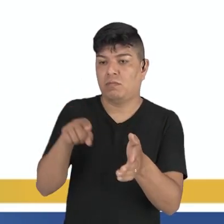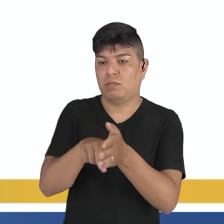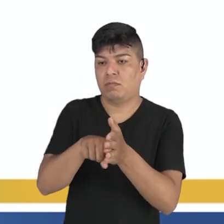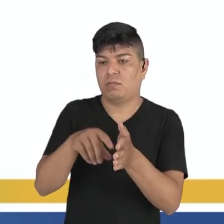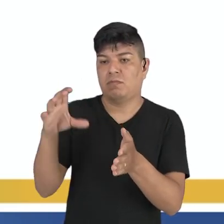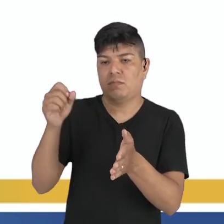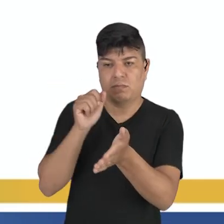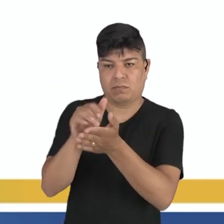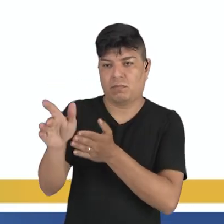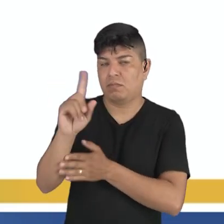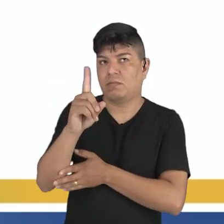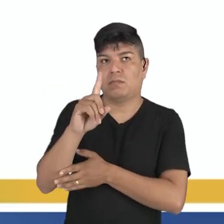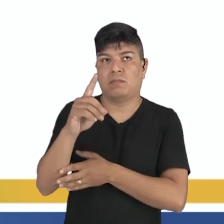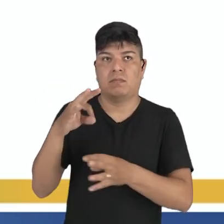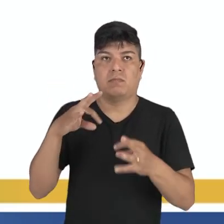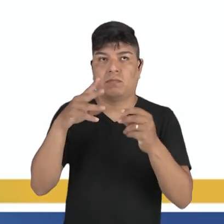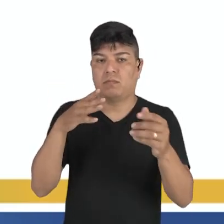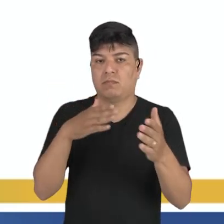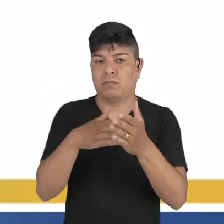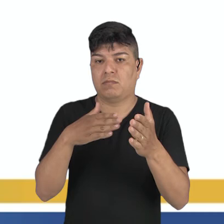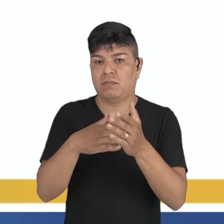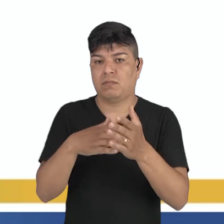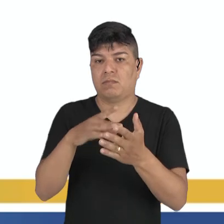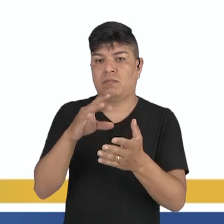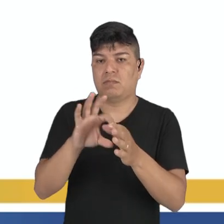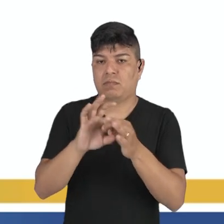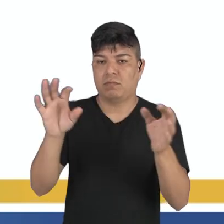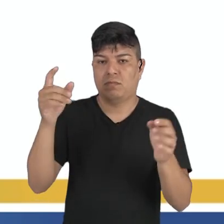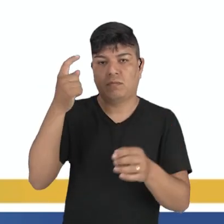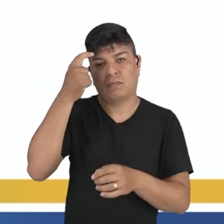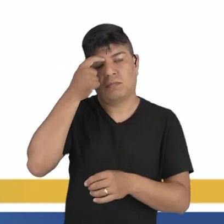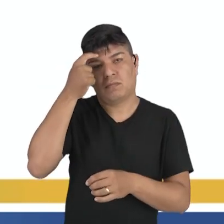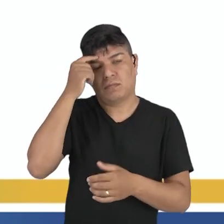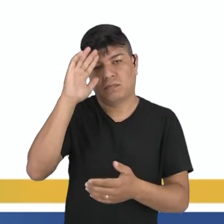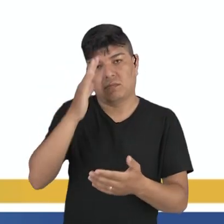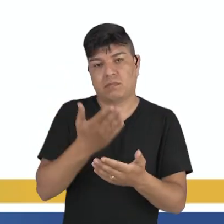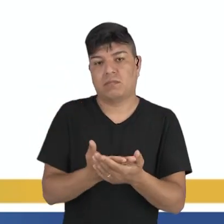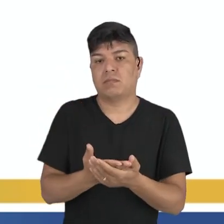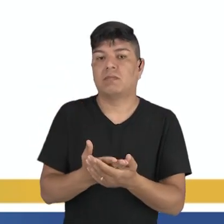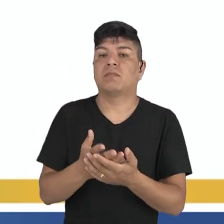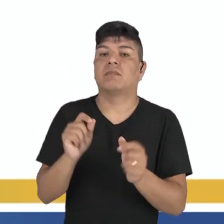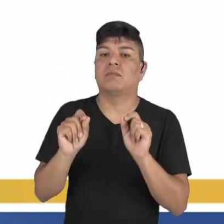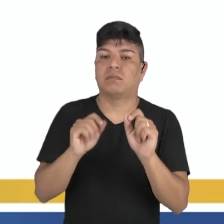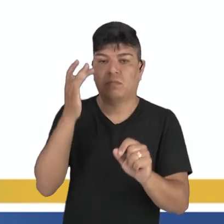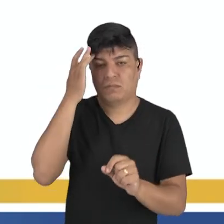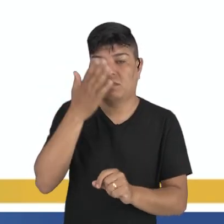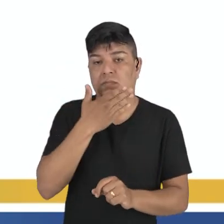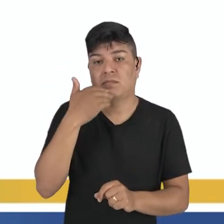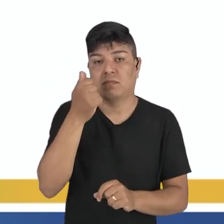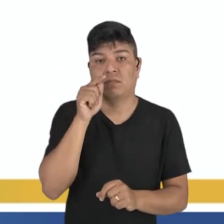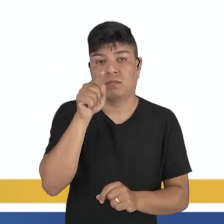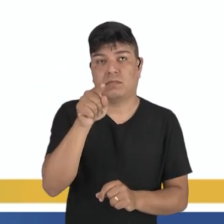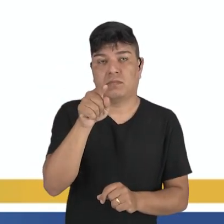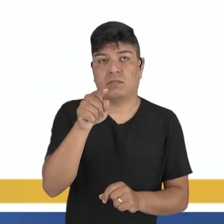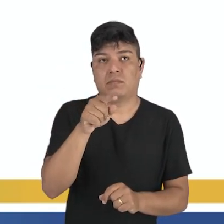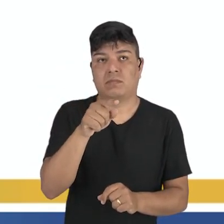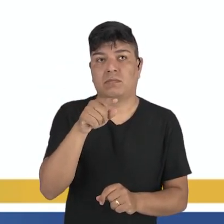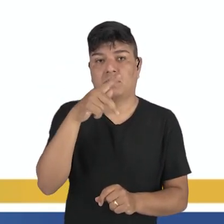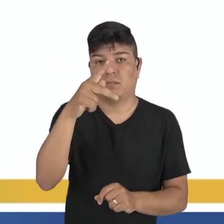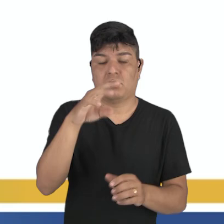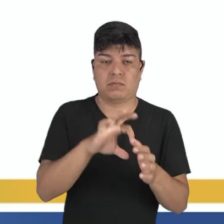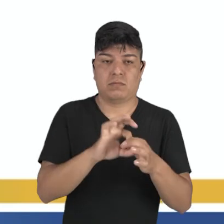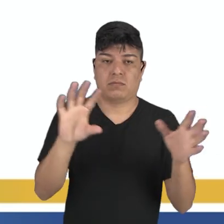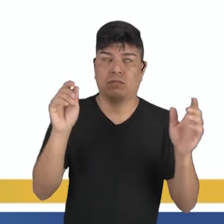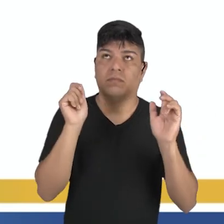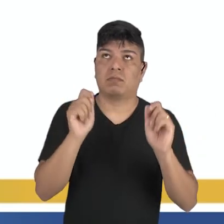Todos possuem, dentro de certos limites, liberdade de pensamento para acreditar e defender aquilo que acharem melhor. Então você, como na sua